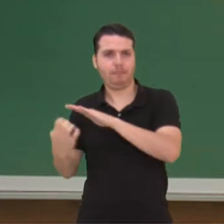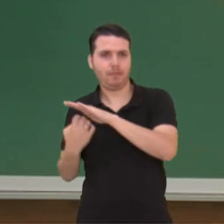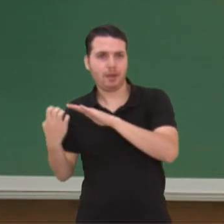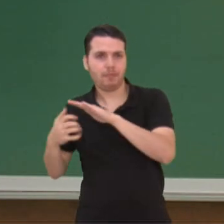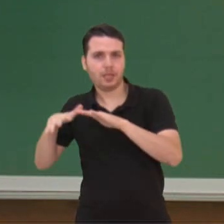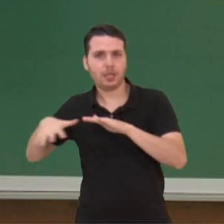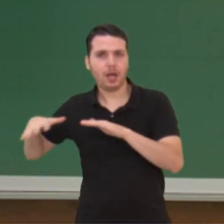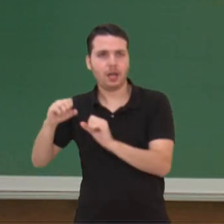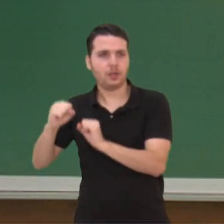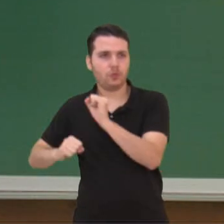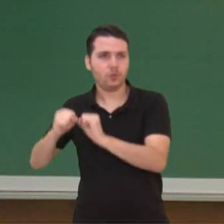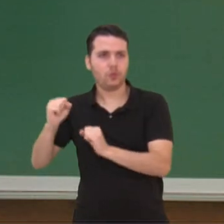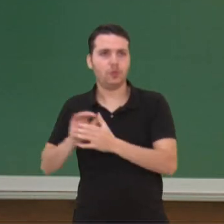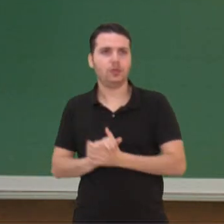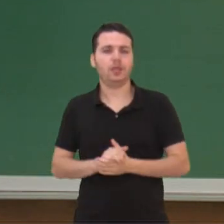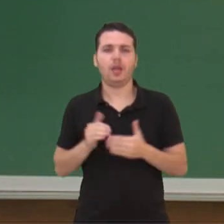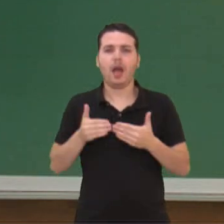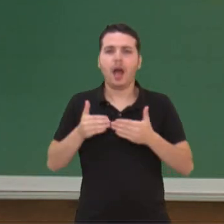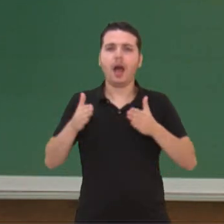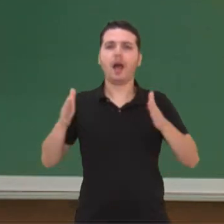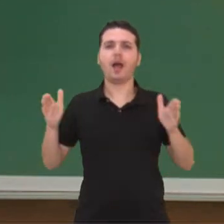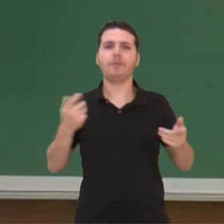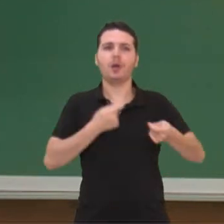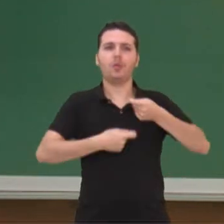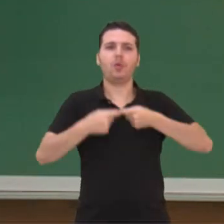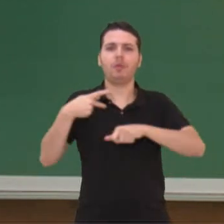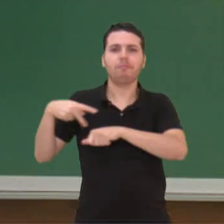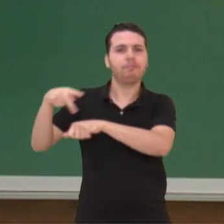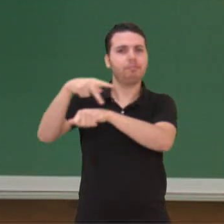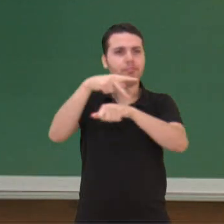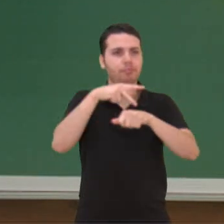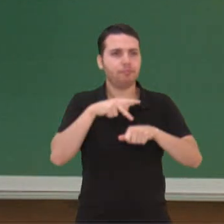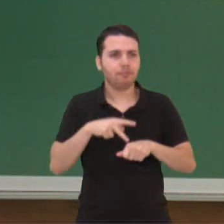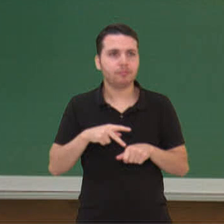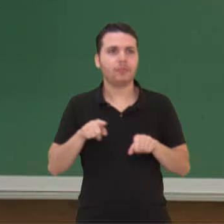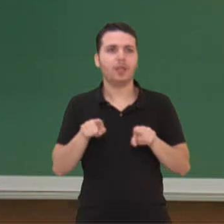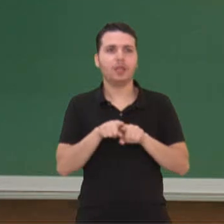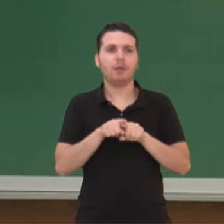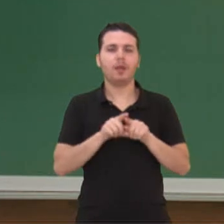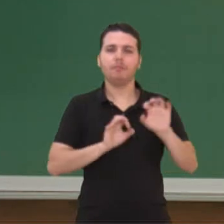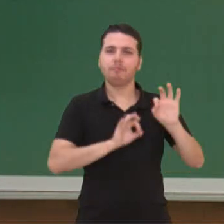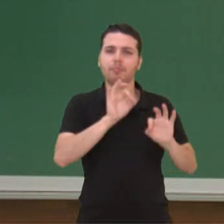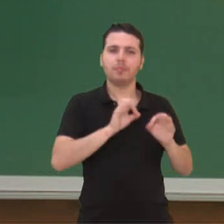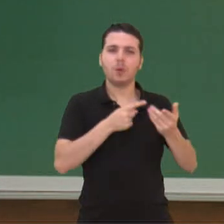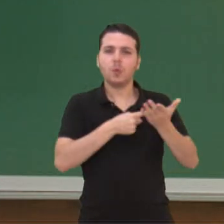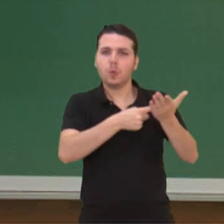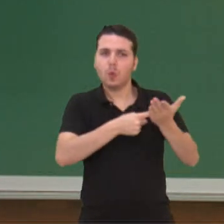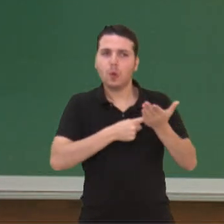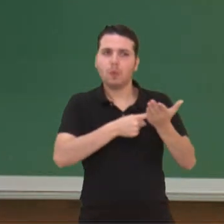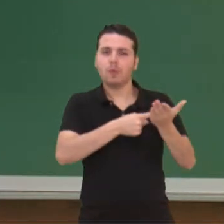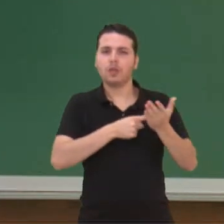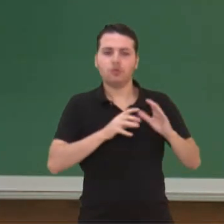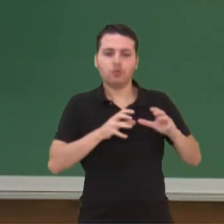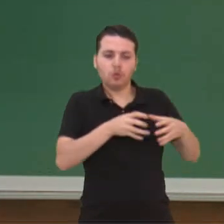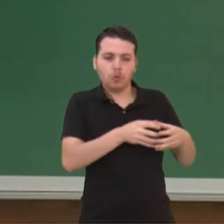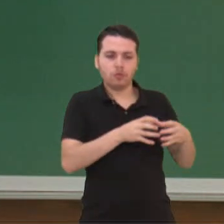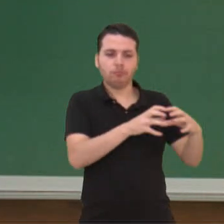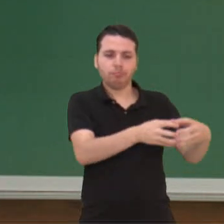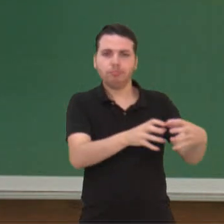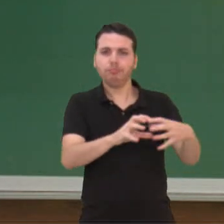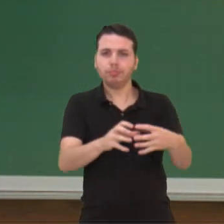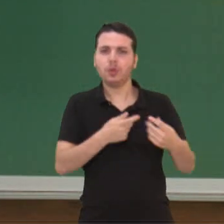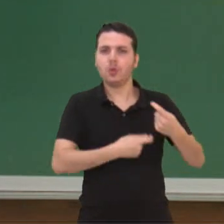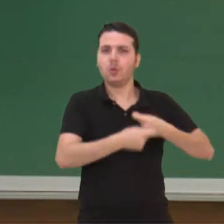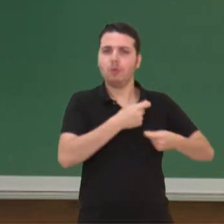formação de acordos, blocos econômicos. Então, todas essas são situações que os estados podem pensar, né, para tentar se